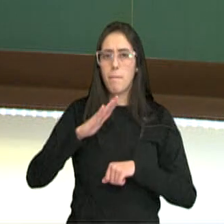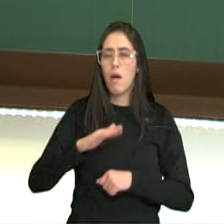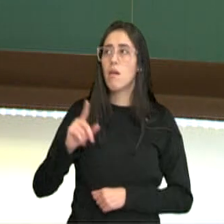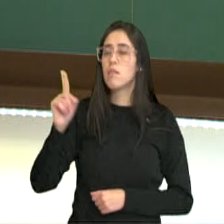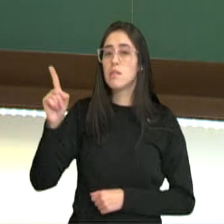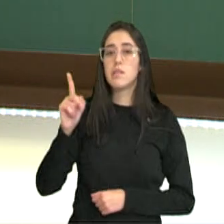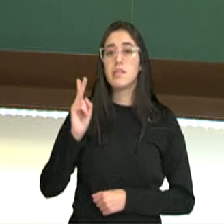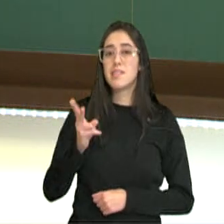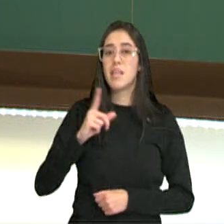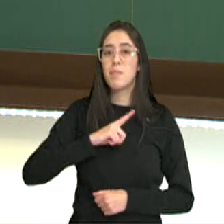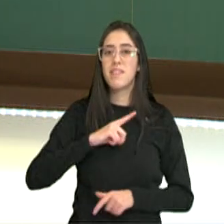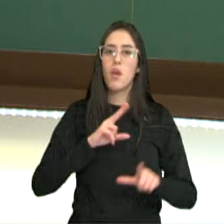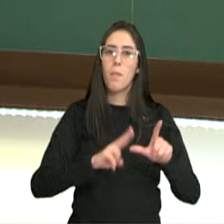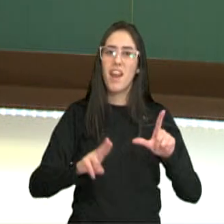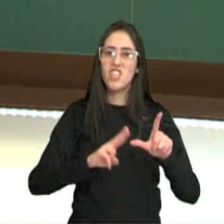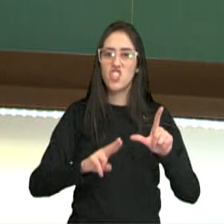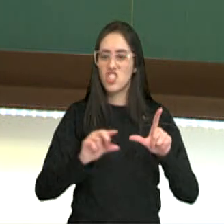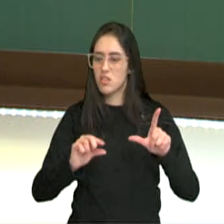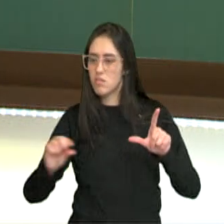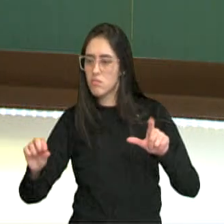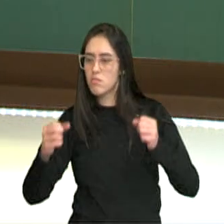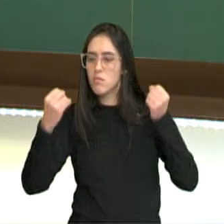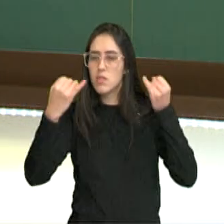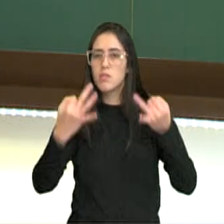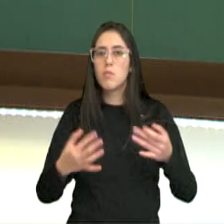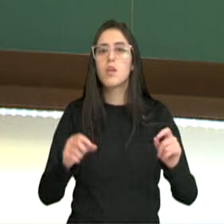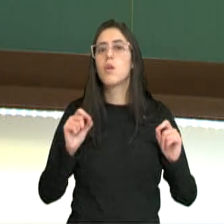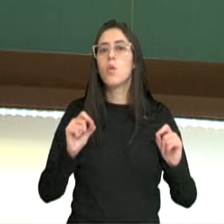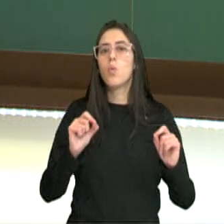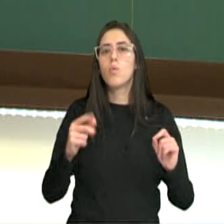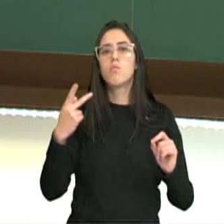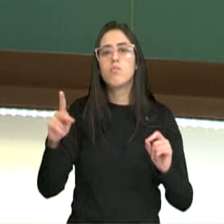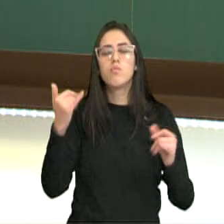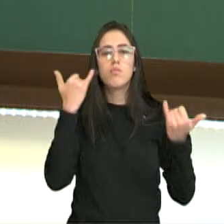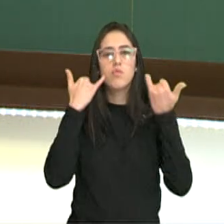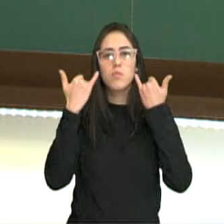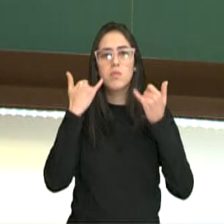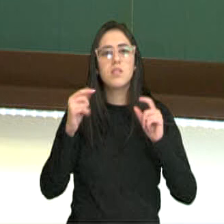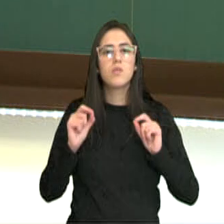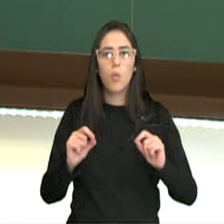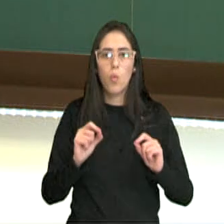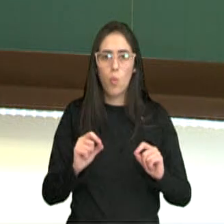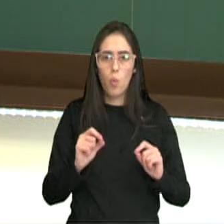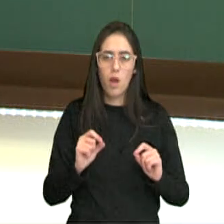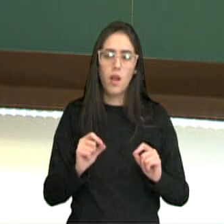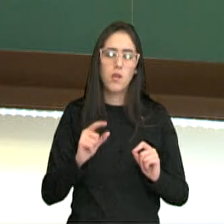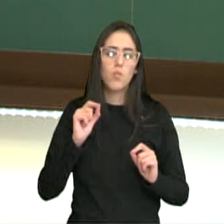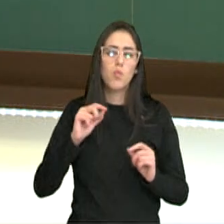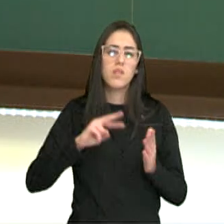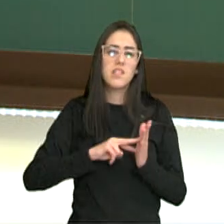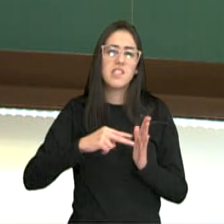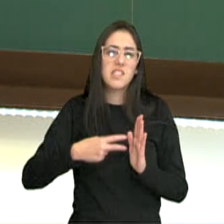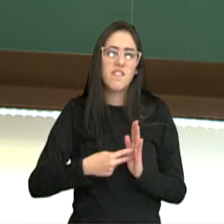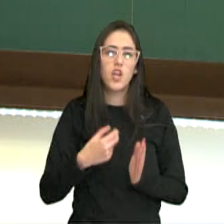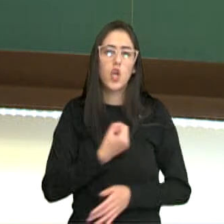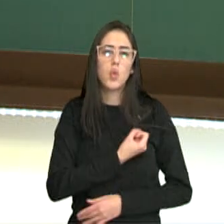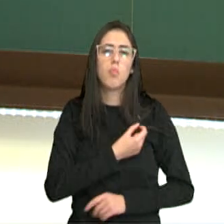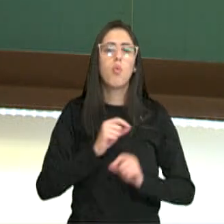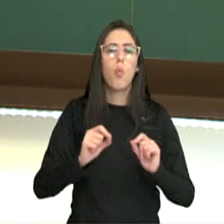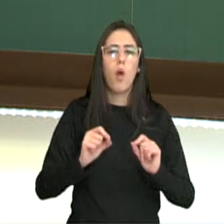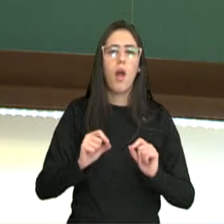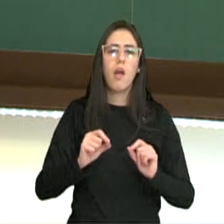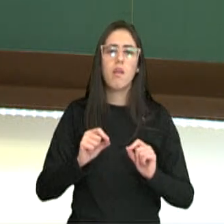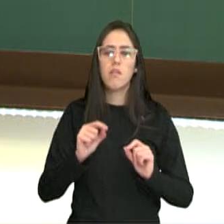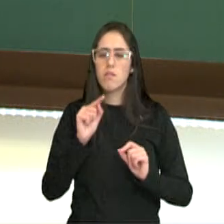uma legenda em alguns dos cantos para indicar para você quais são as informações que ela está trazendo, o que significam aqueles números em volta